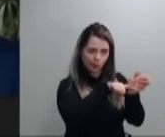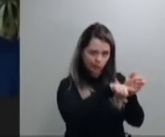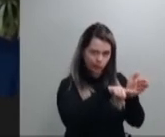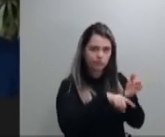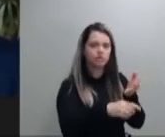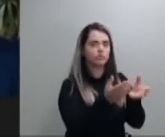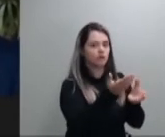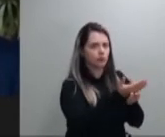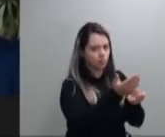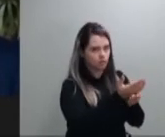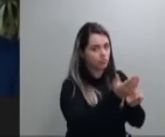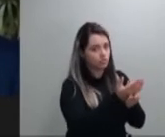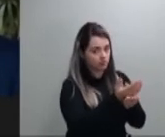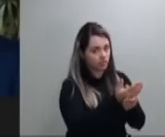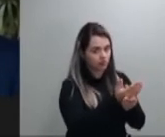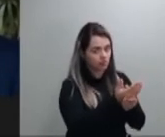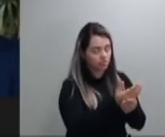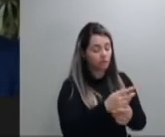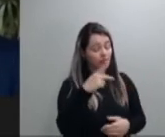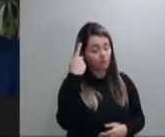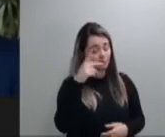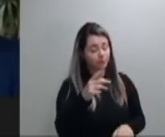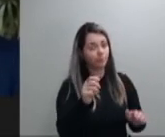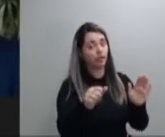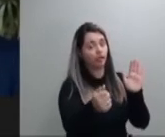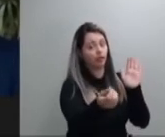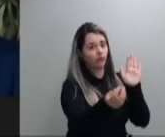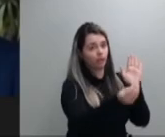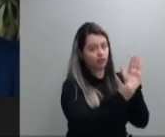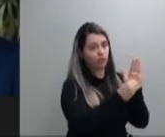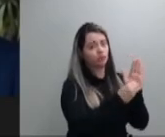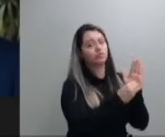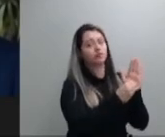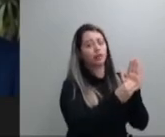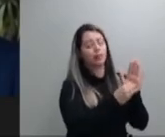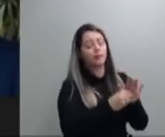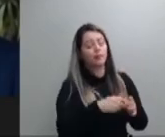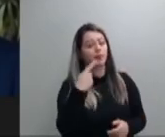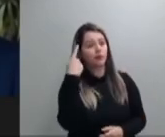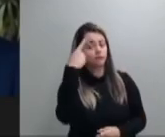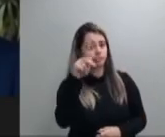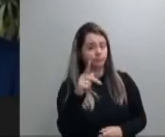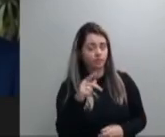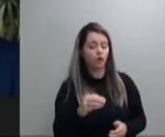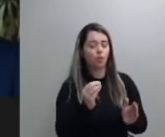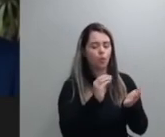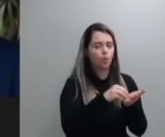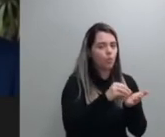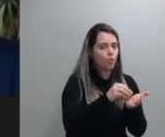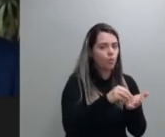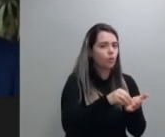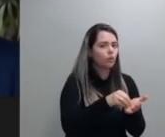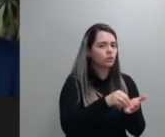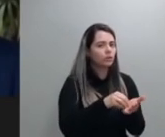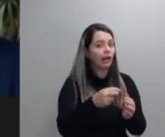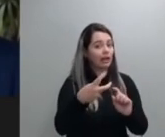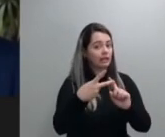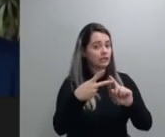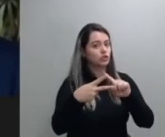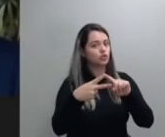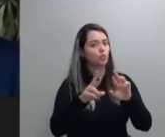indique que matéria registral mesmo quando o Estado participe da demanda é de atribuição da segunda sessão